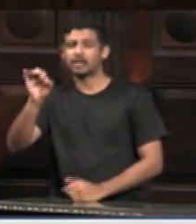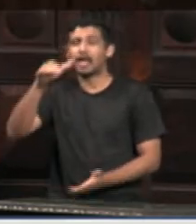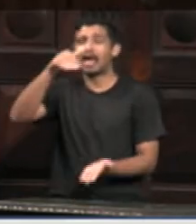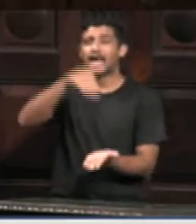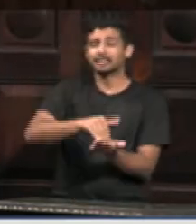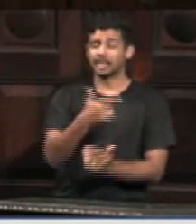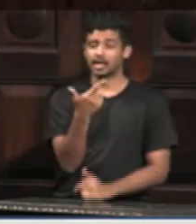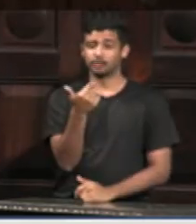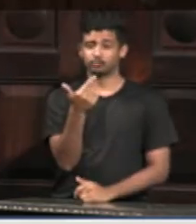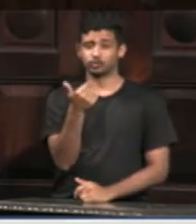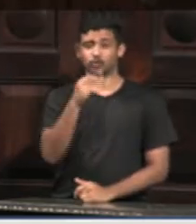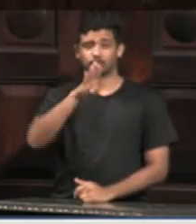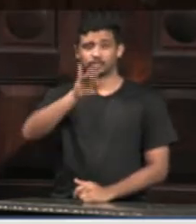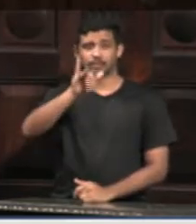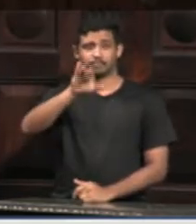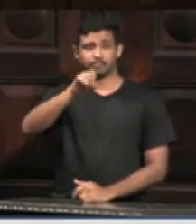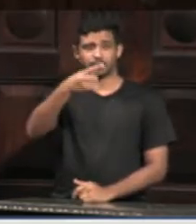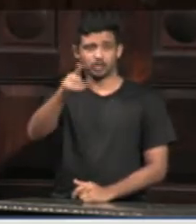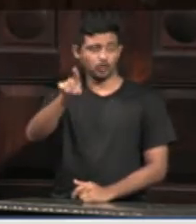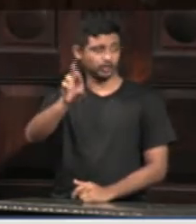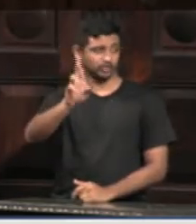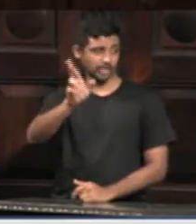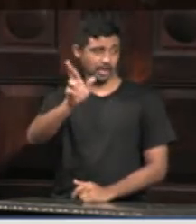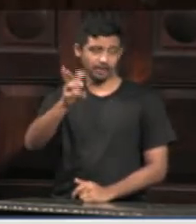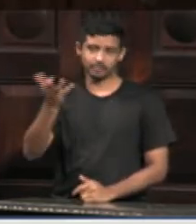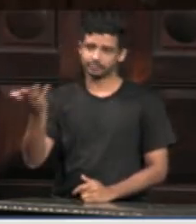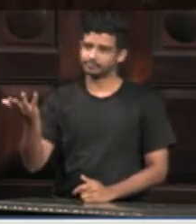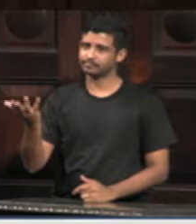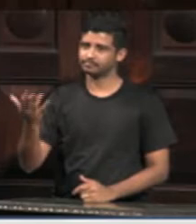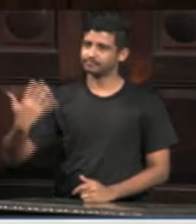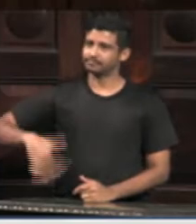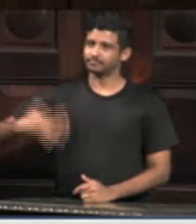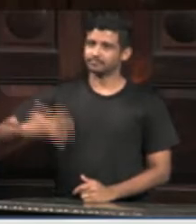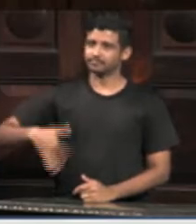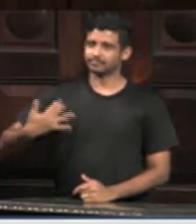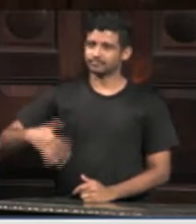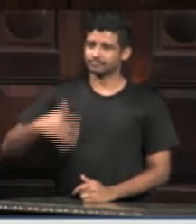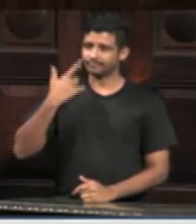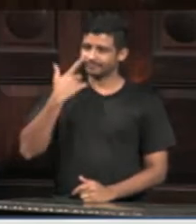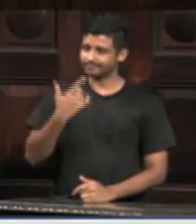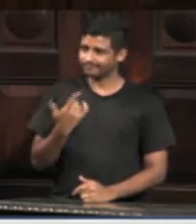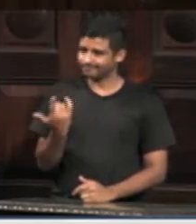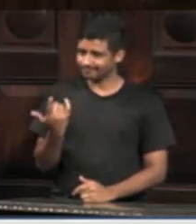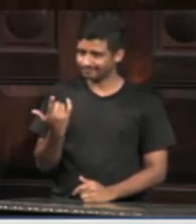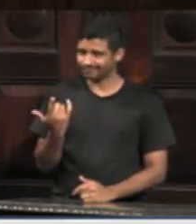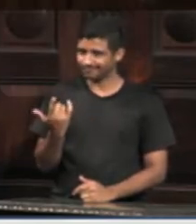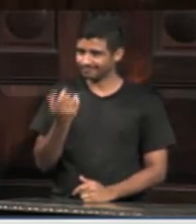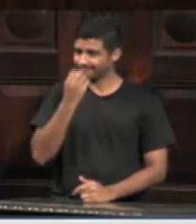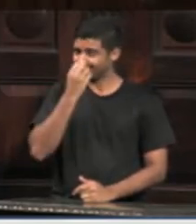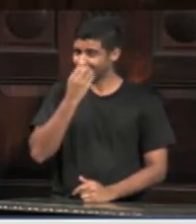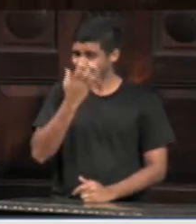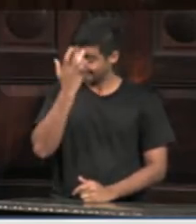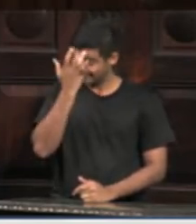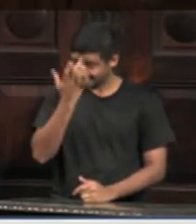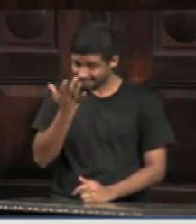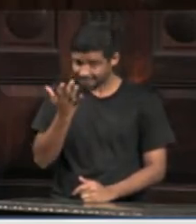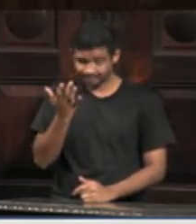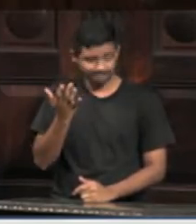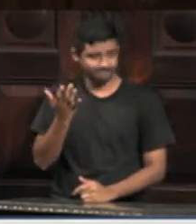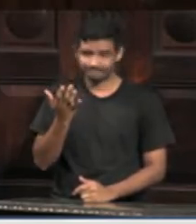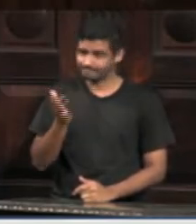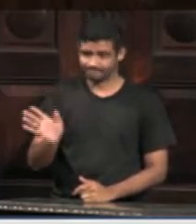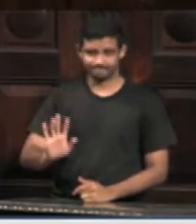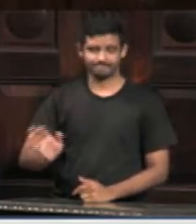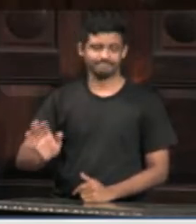a 12 bilhões de reais. Não é uma situação de facilidade. E